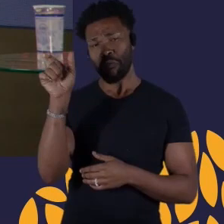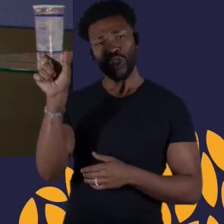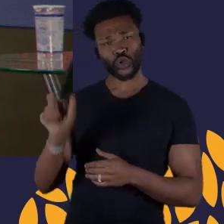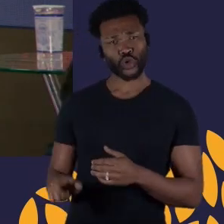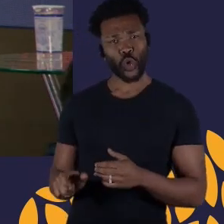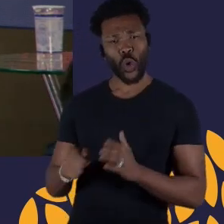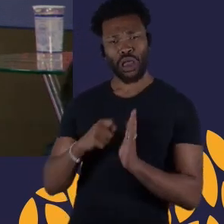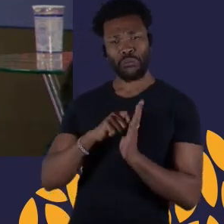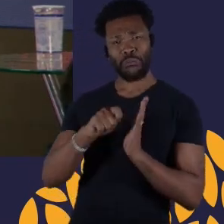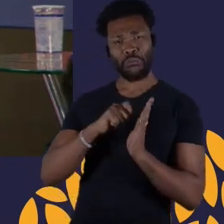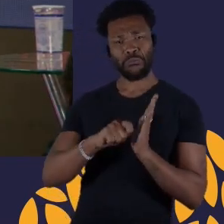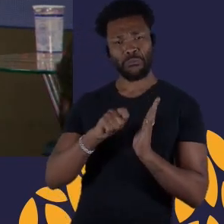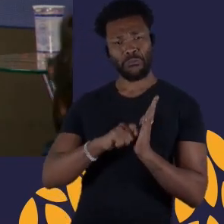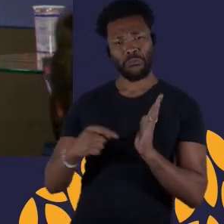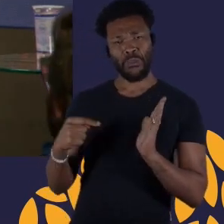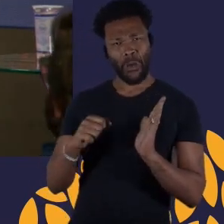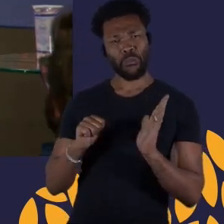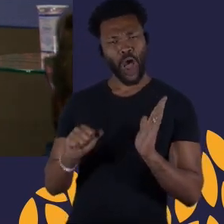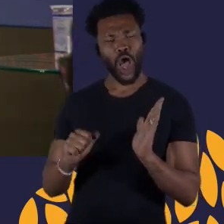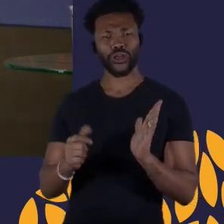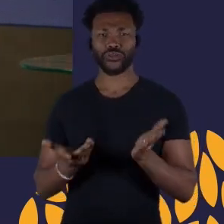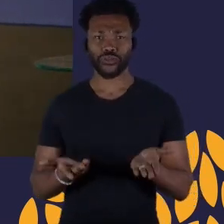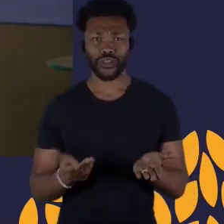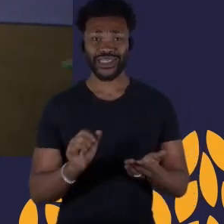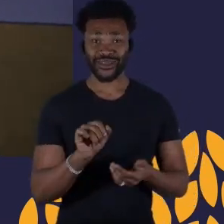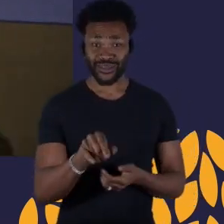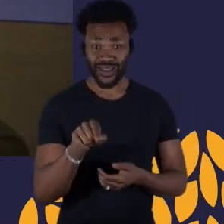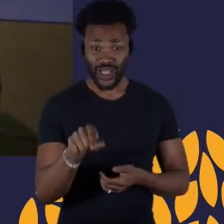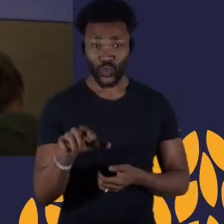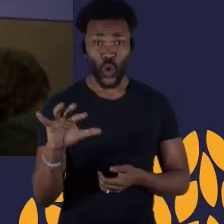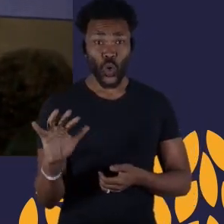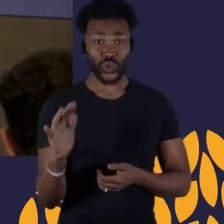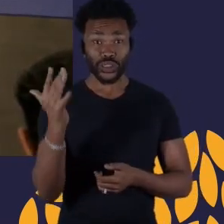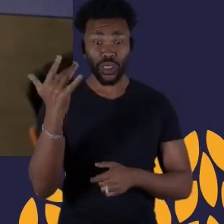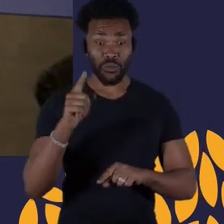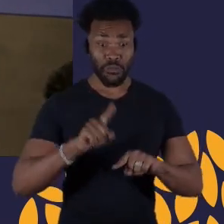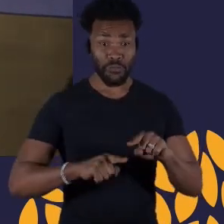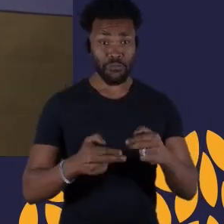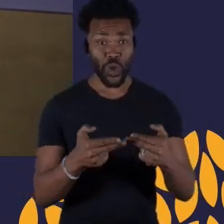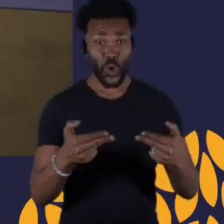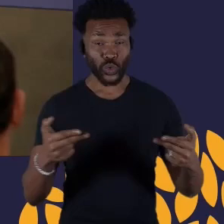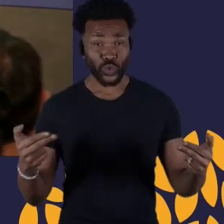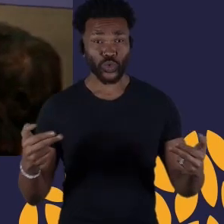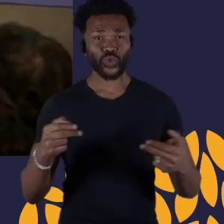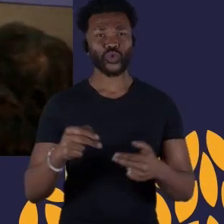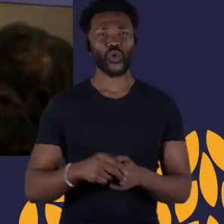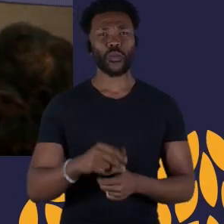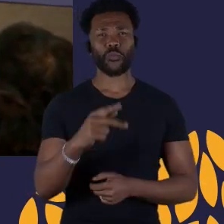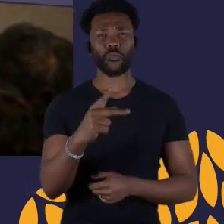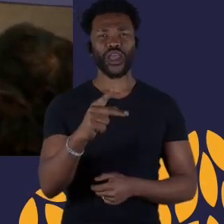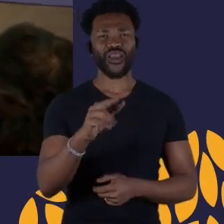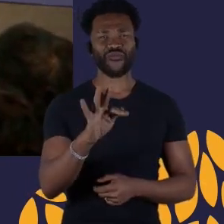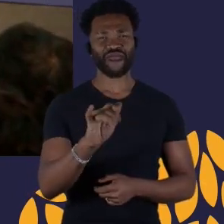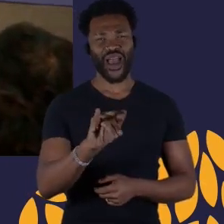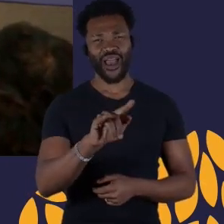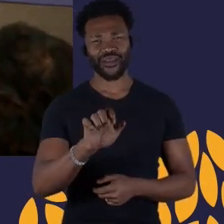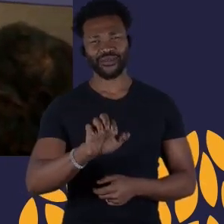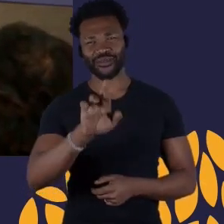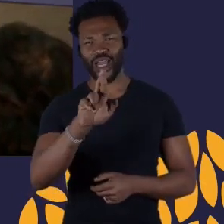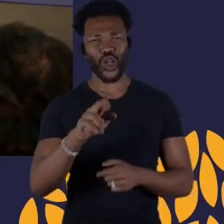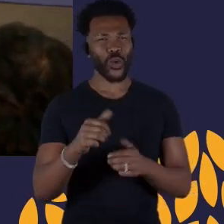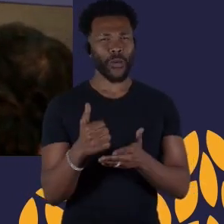prescreve. Se isso estivesse acontecendo com um produto da Bayer, Pfizer,